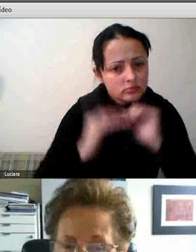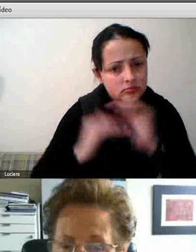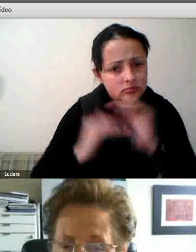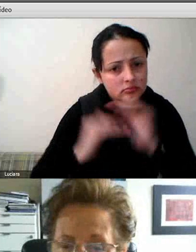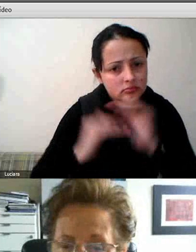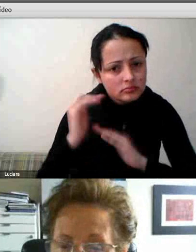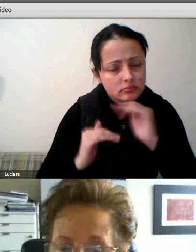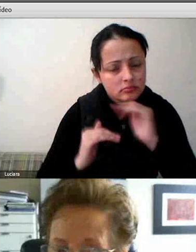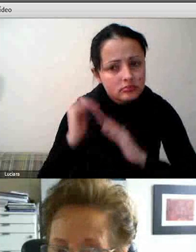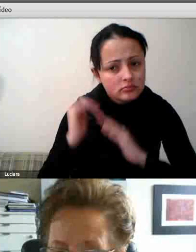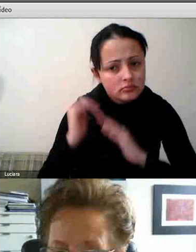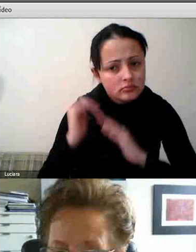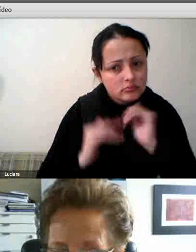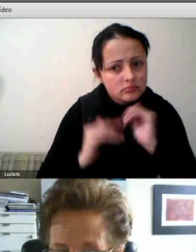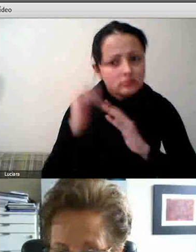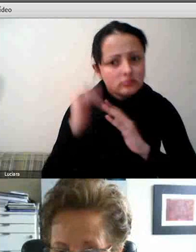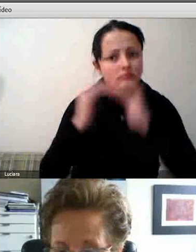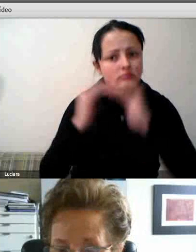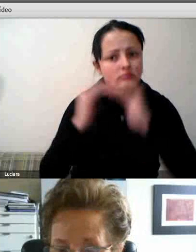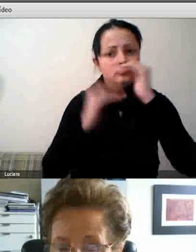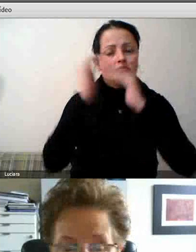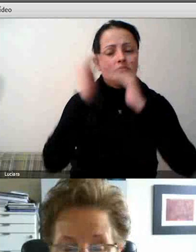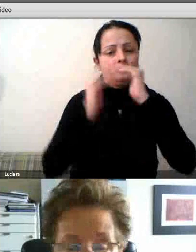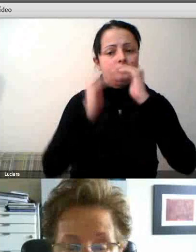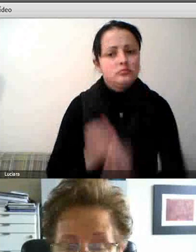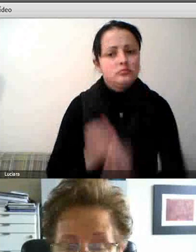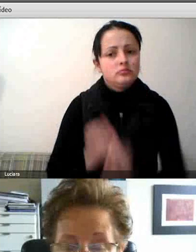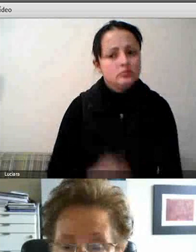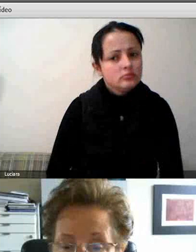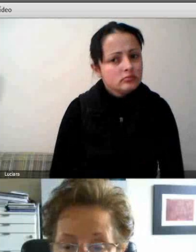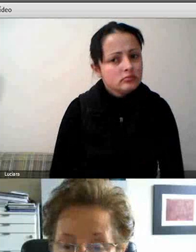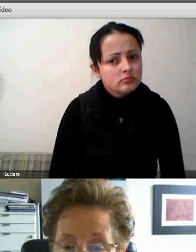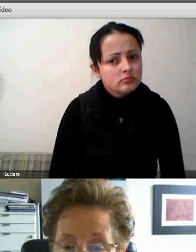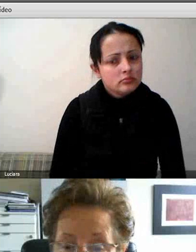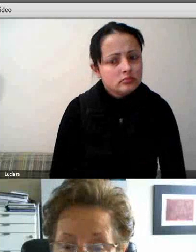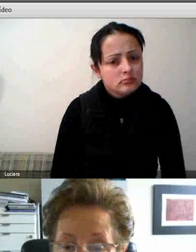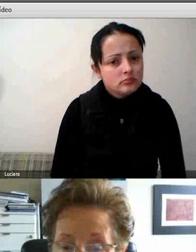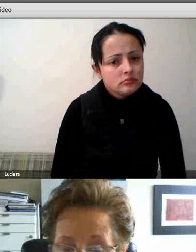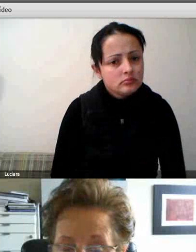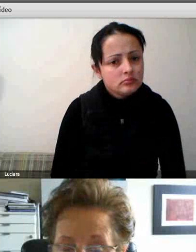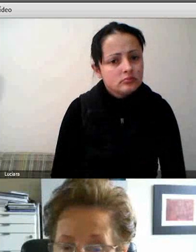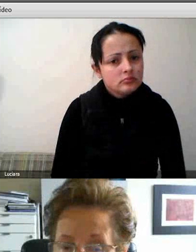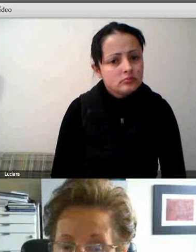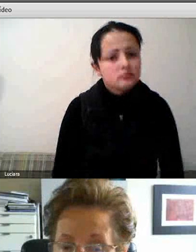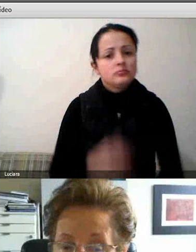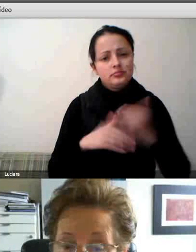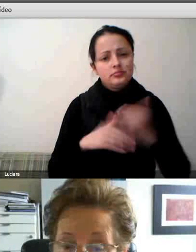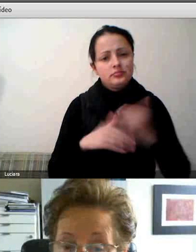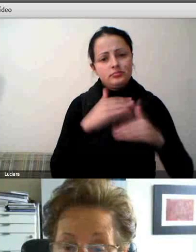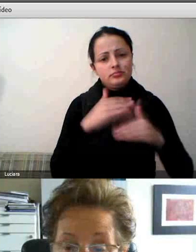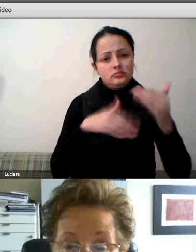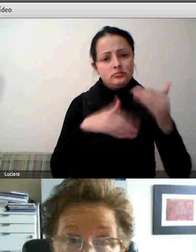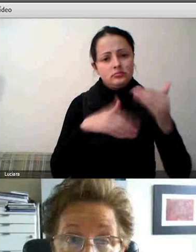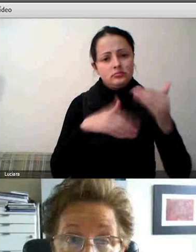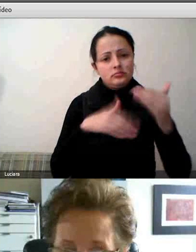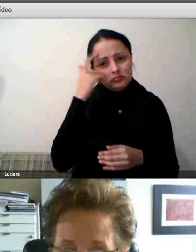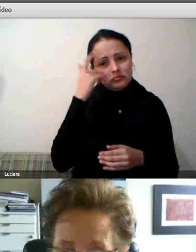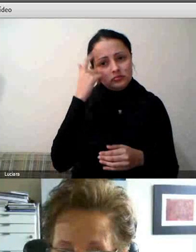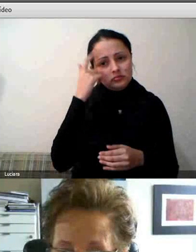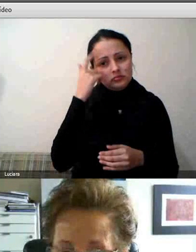alunos a tirar nota alta na prova. Não é ajudar os seus alunos a repetir de memória e a